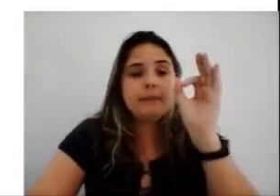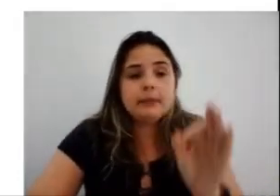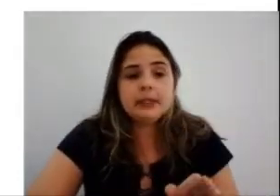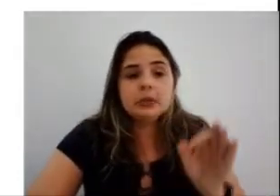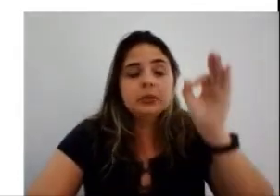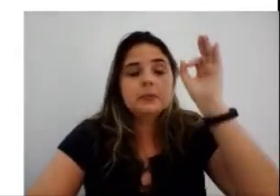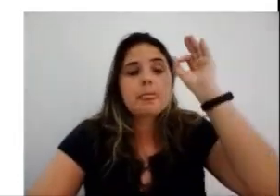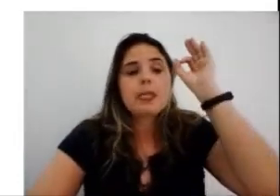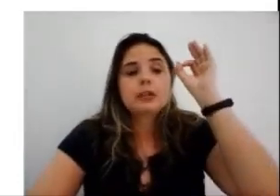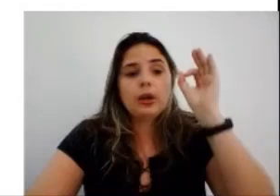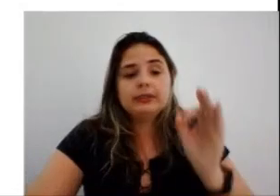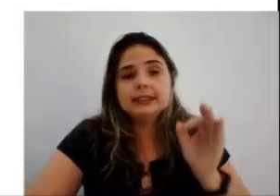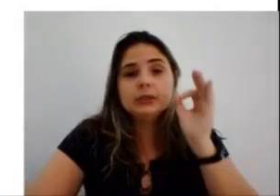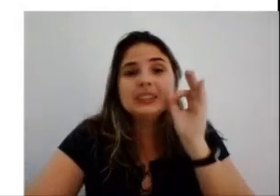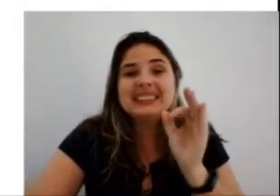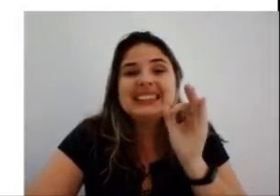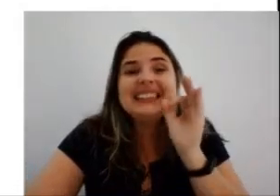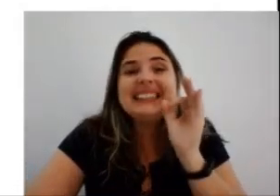É